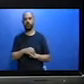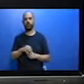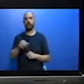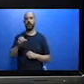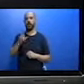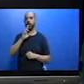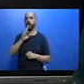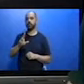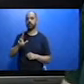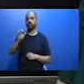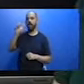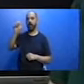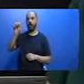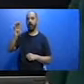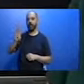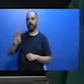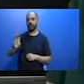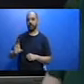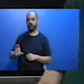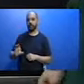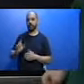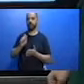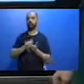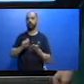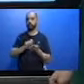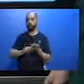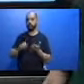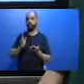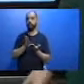b e c no seu caderno